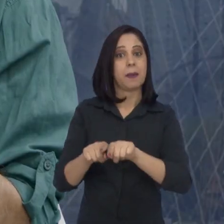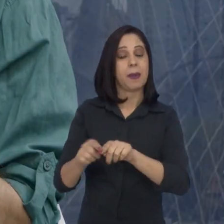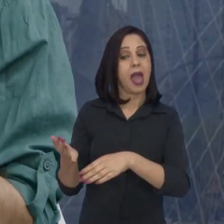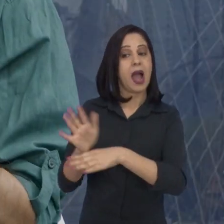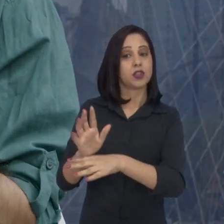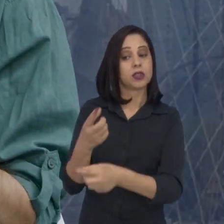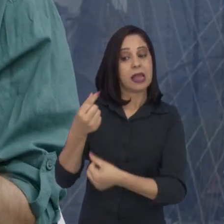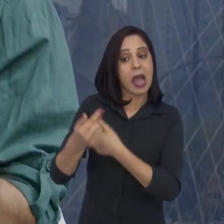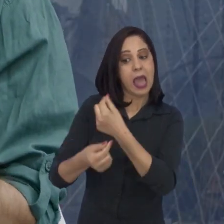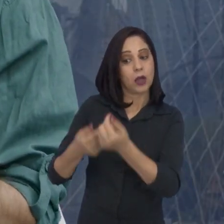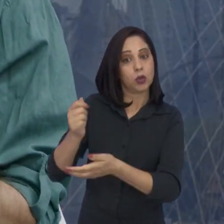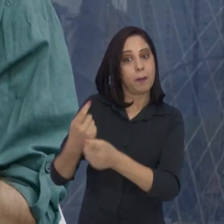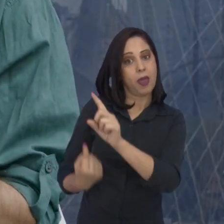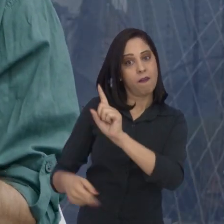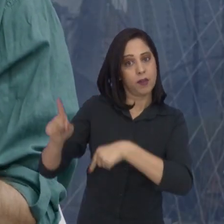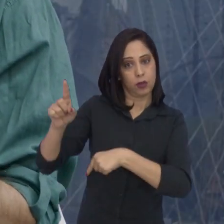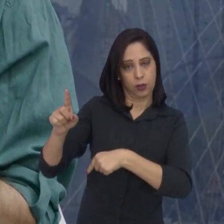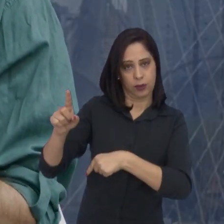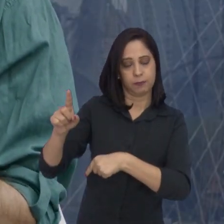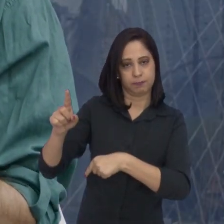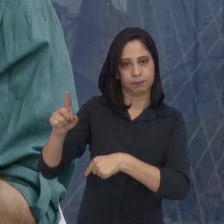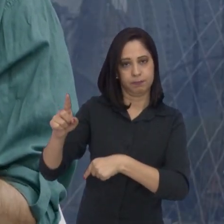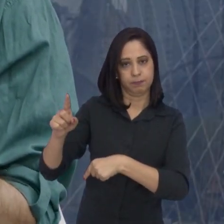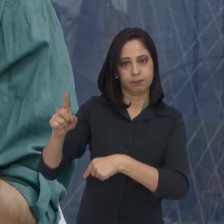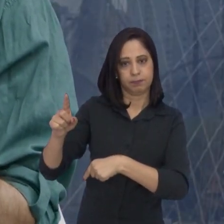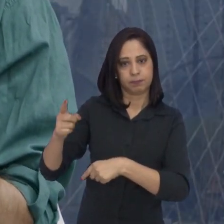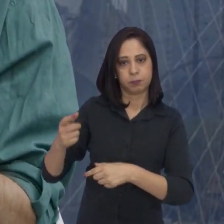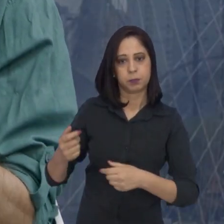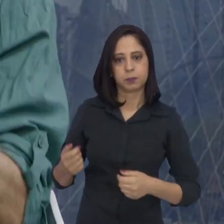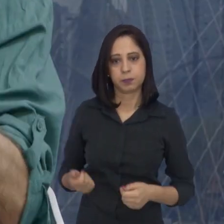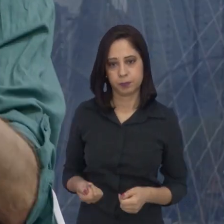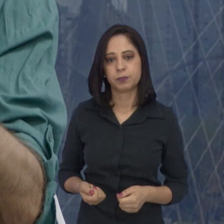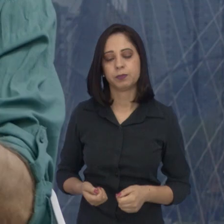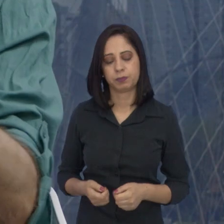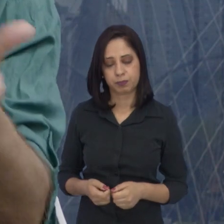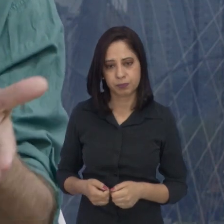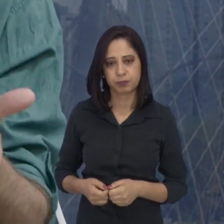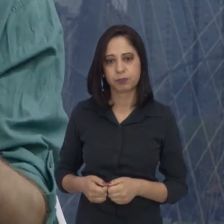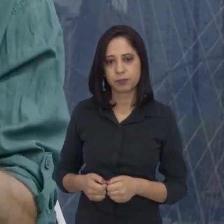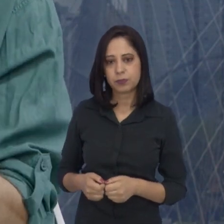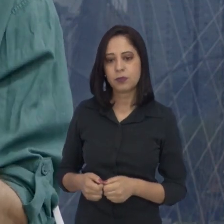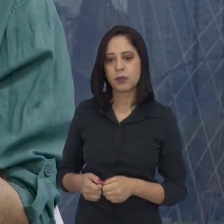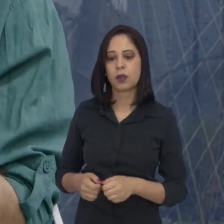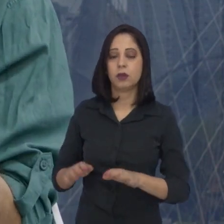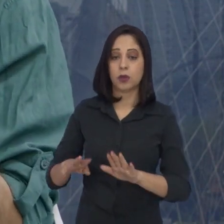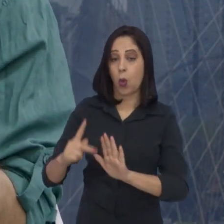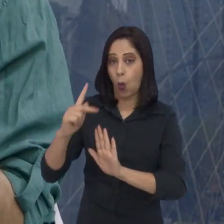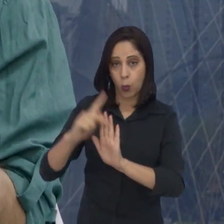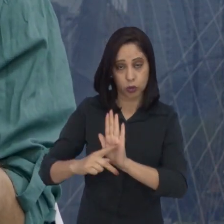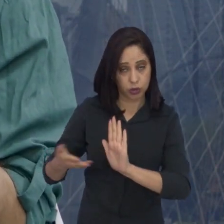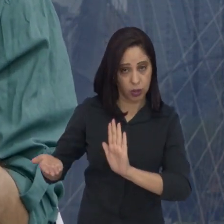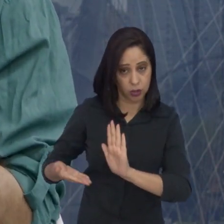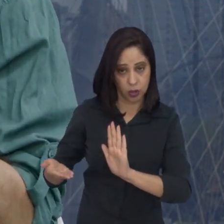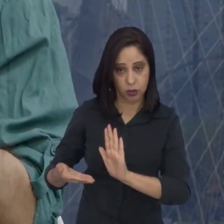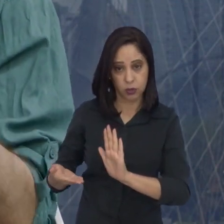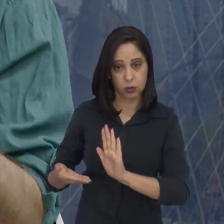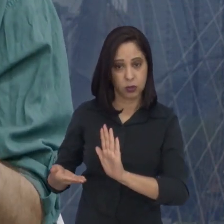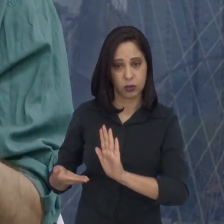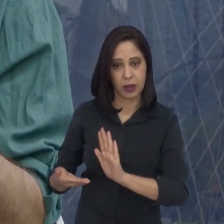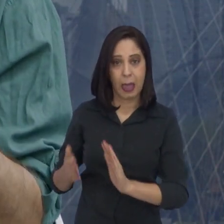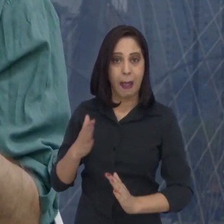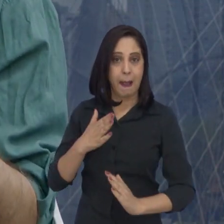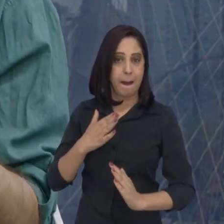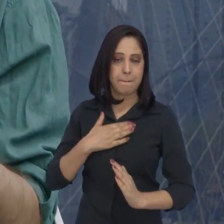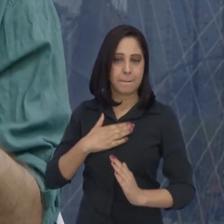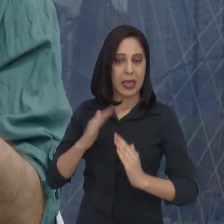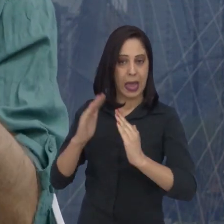assim, o investimento no Brasil, né, para dizer o programa vigente aí que se chama Minha Casa Minha